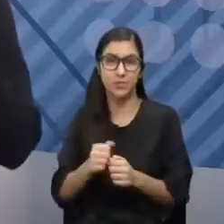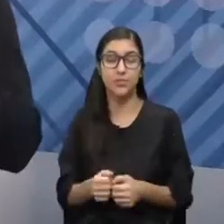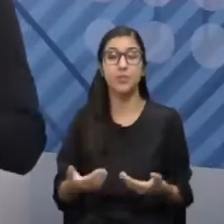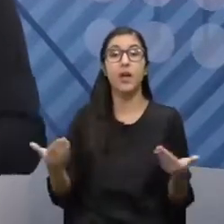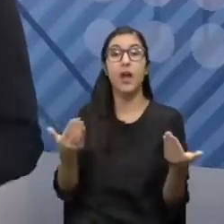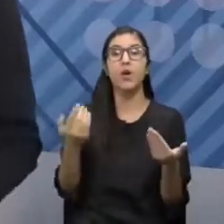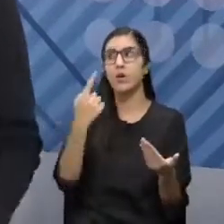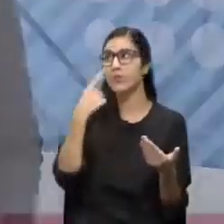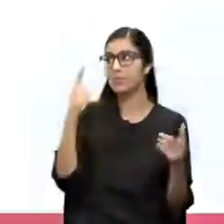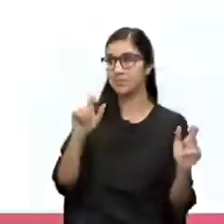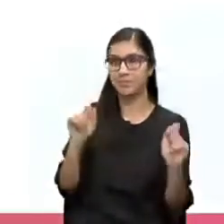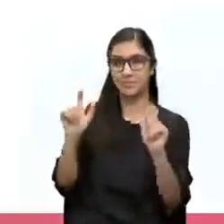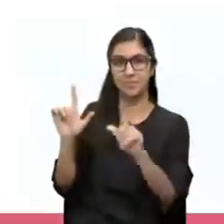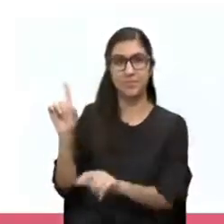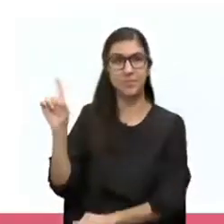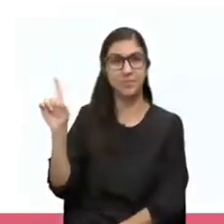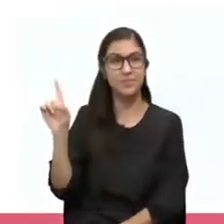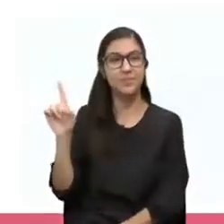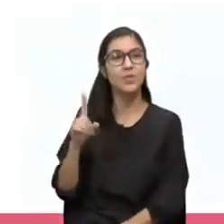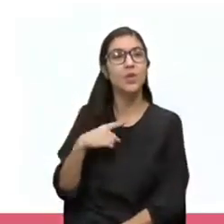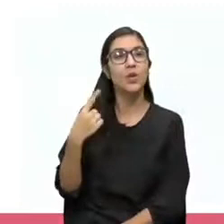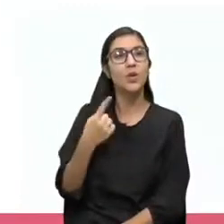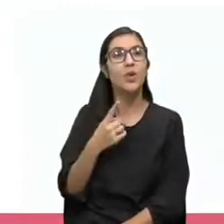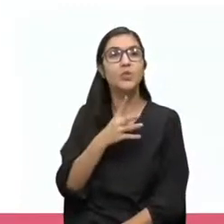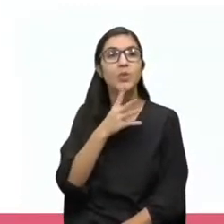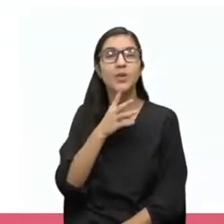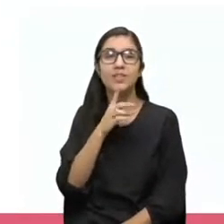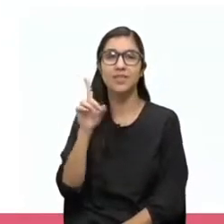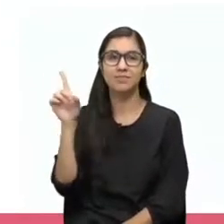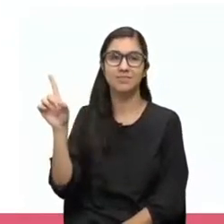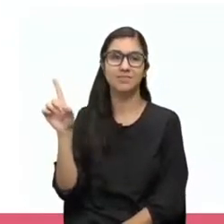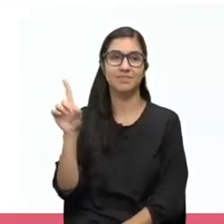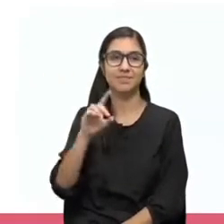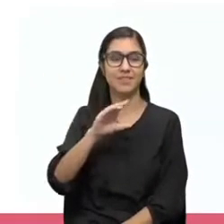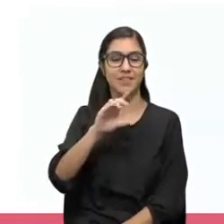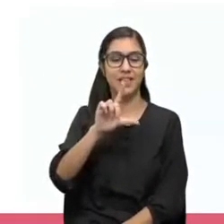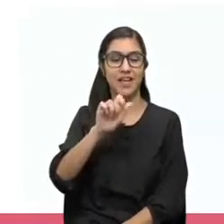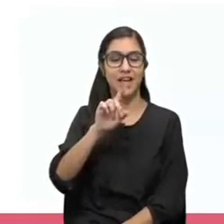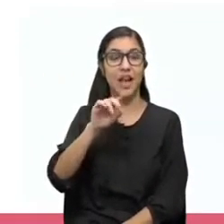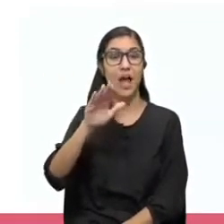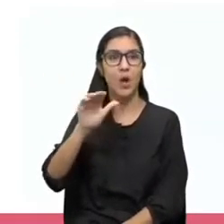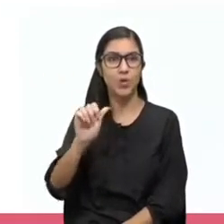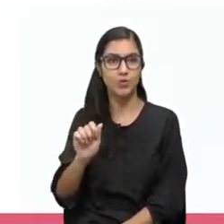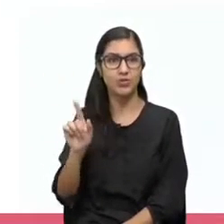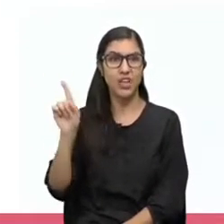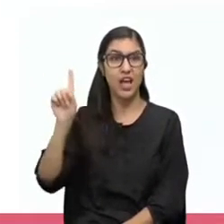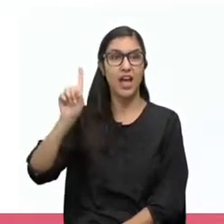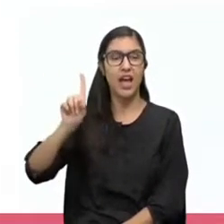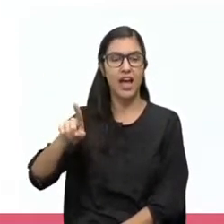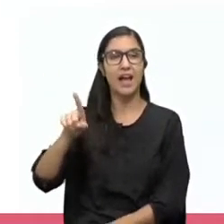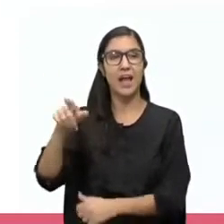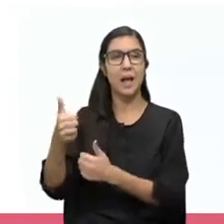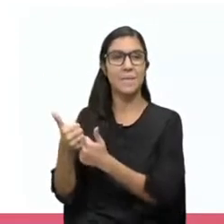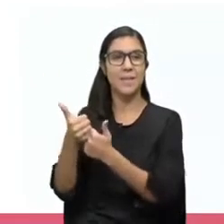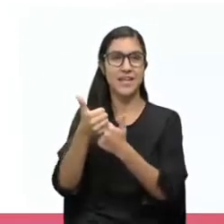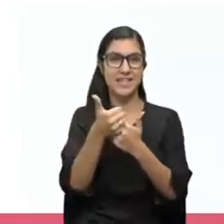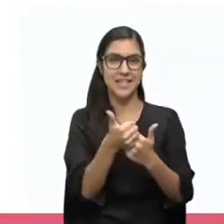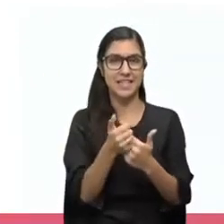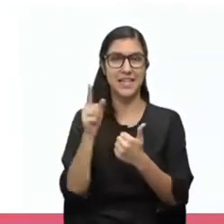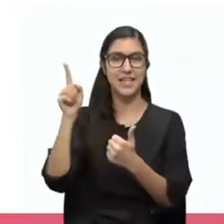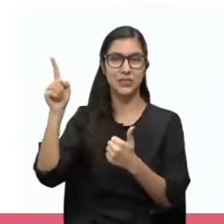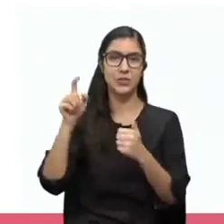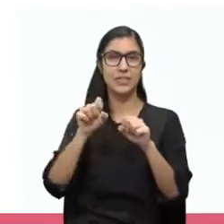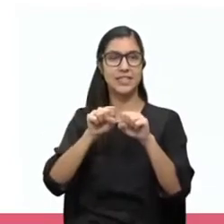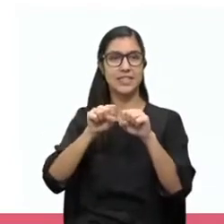Agora, vamos ao quadro para nós conhecermos a Cláudia Sofia, que é uma representante do sistema